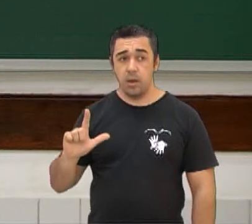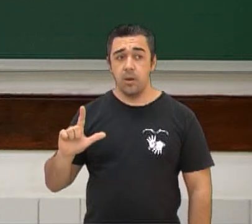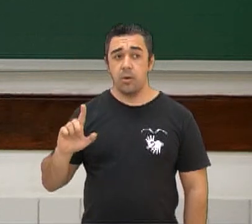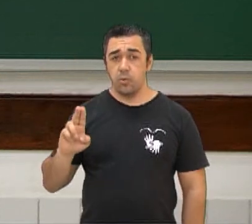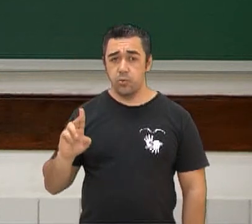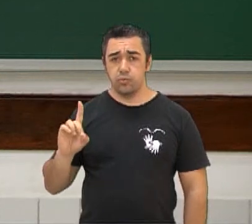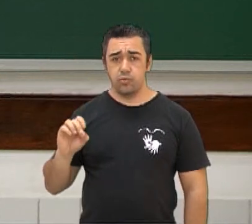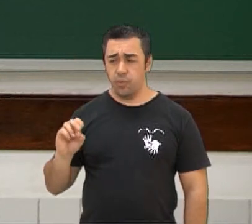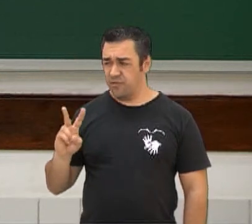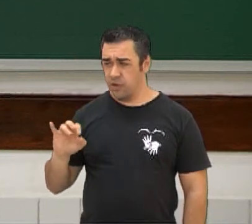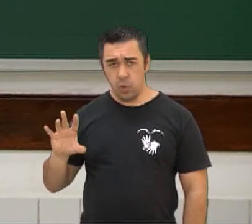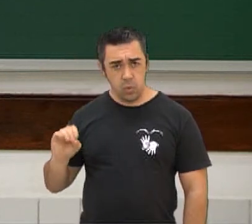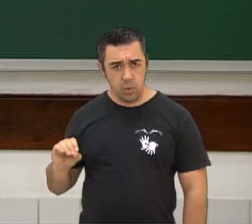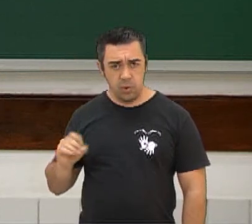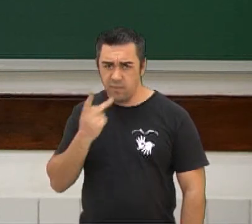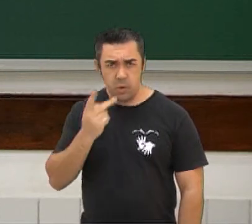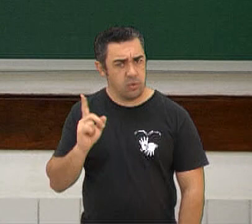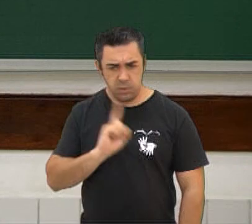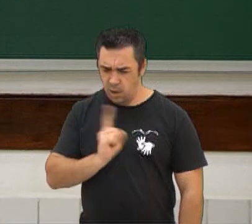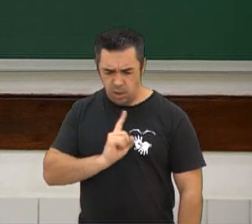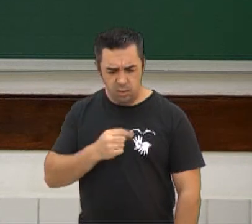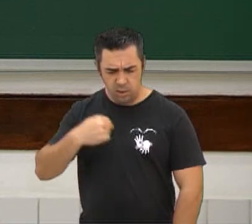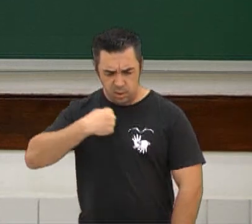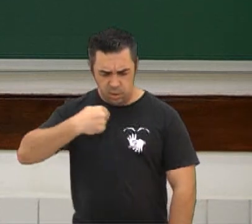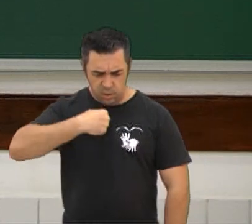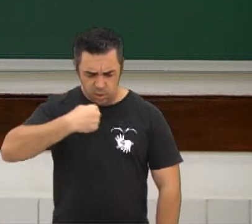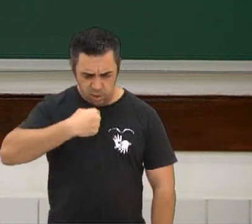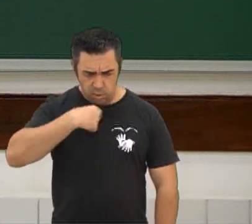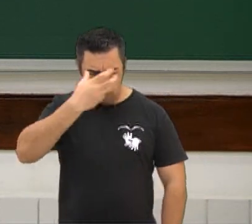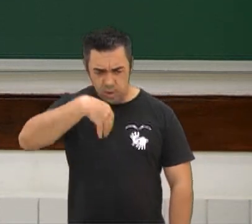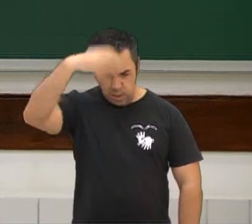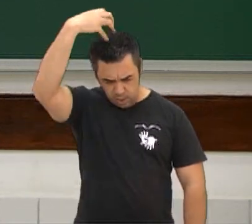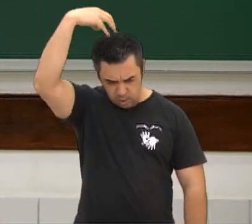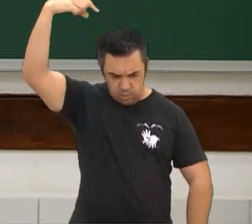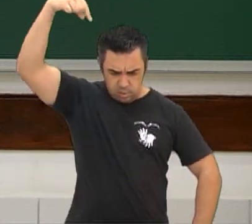sou eu, não tem nada de Papa vir aqui querer mandar nas minhas terras, não.